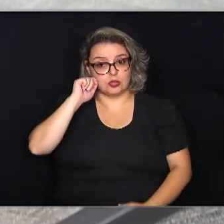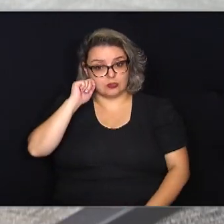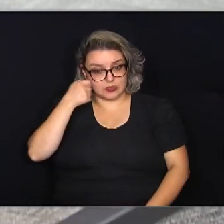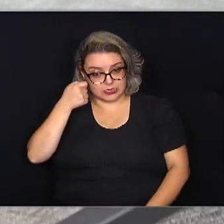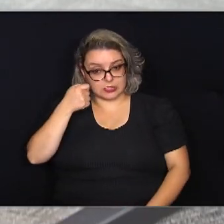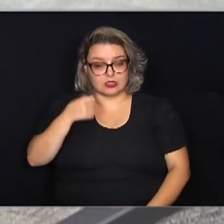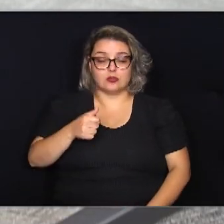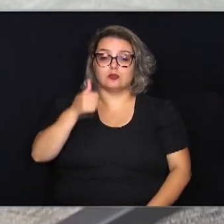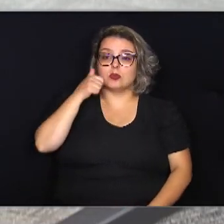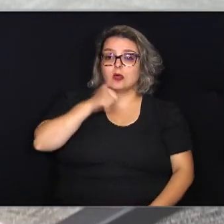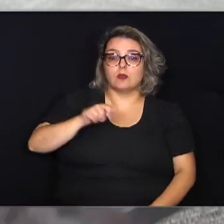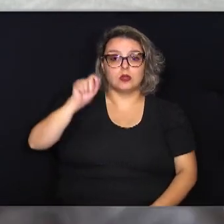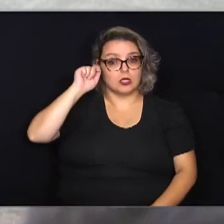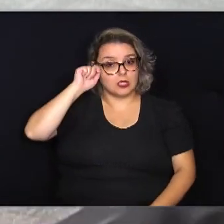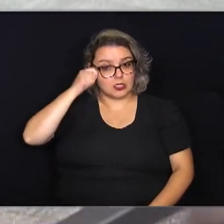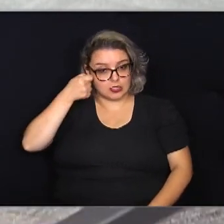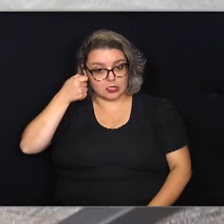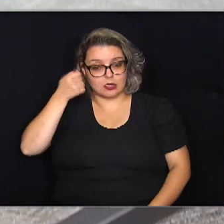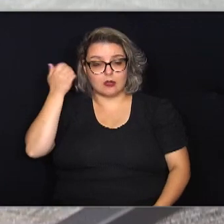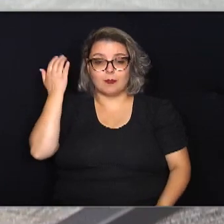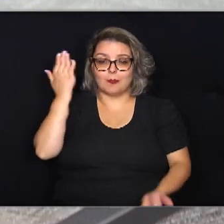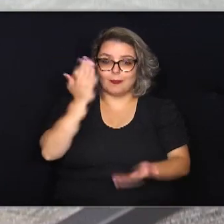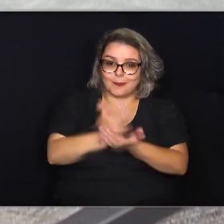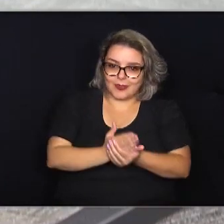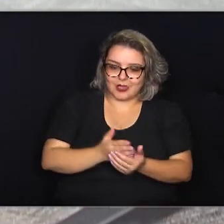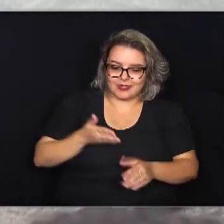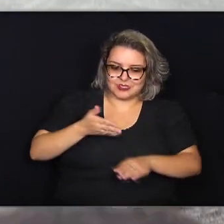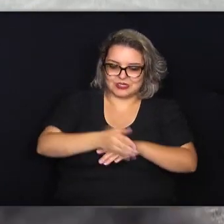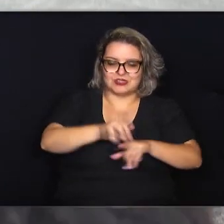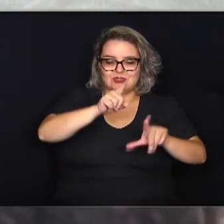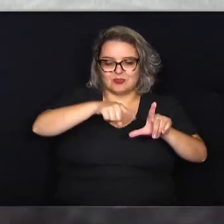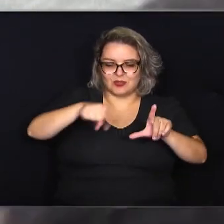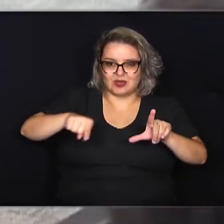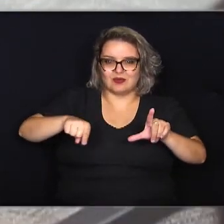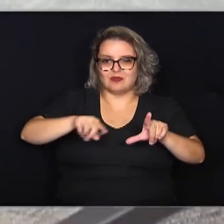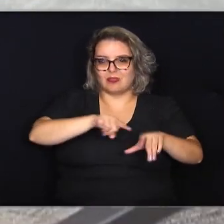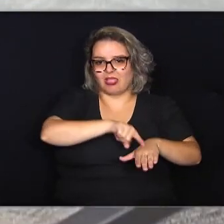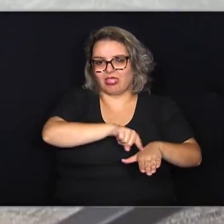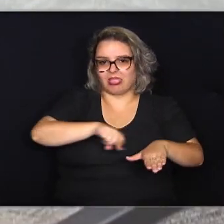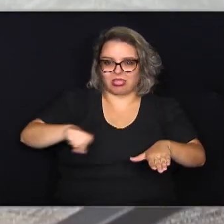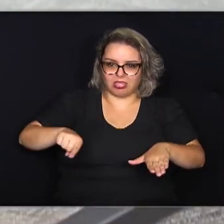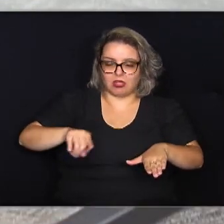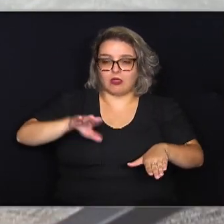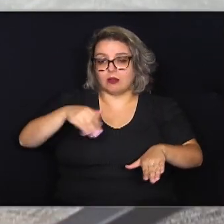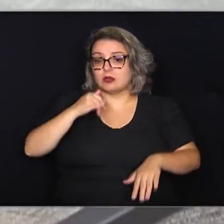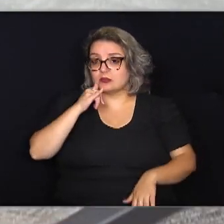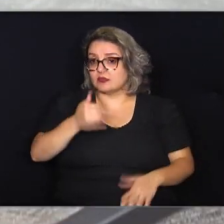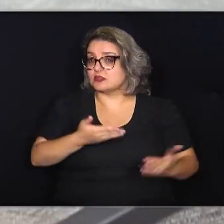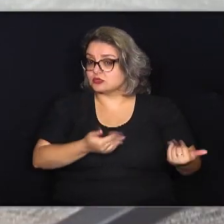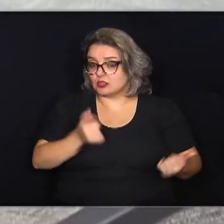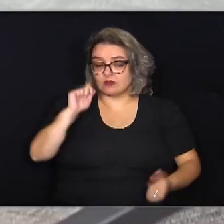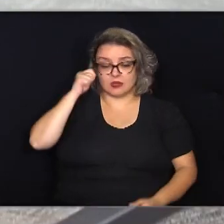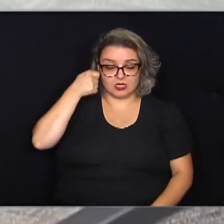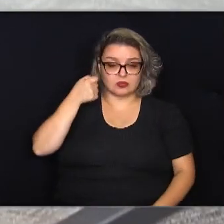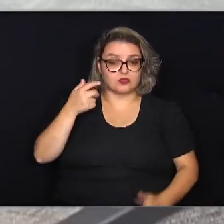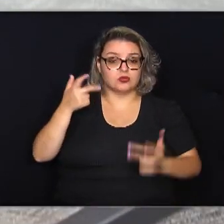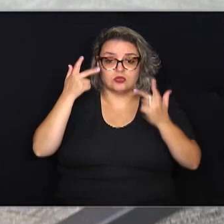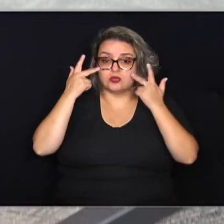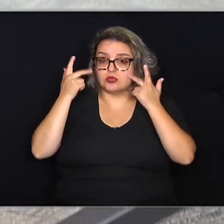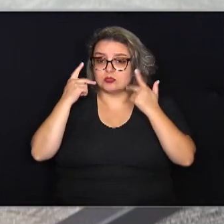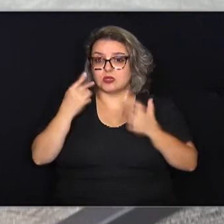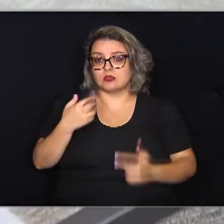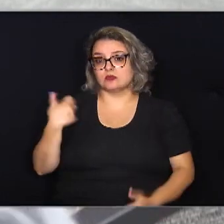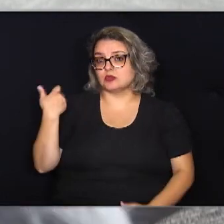negra, deixe de cumprir uma estatística excludente, né? Quando se fala do jovem negro, geralmente na idade